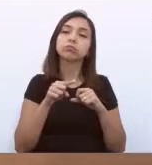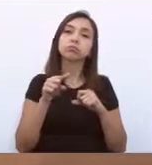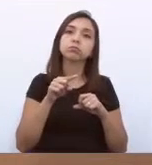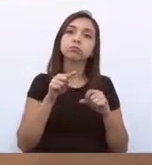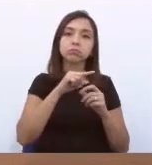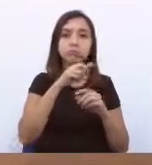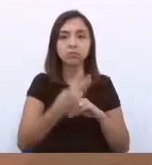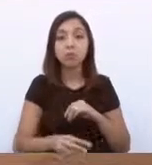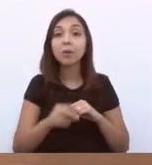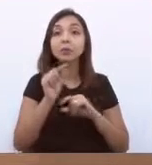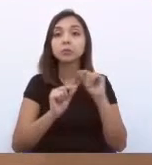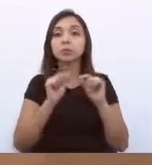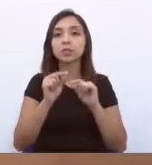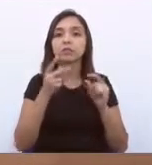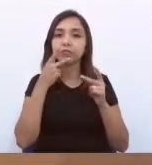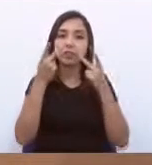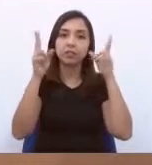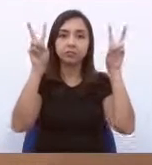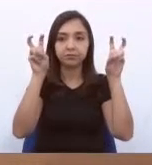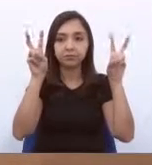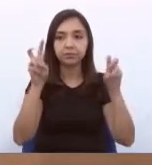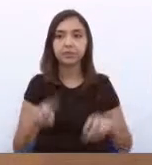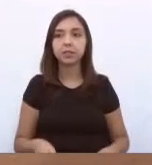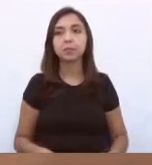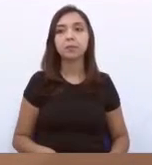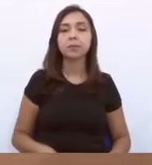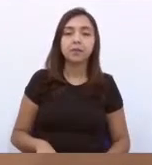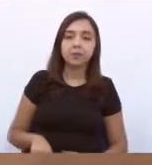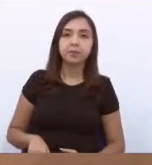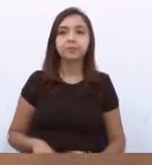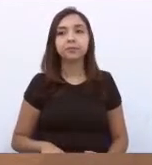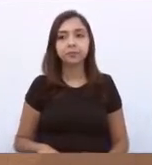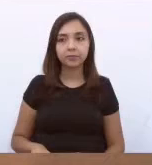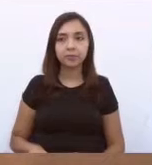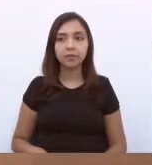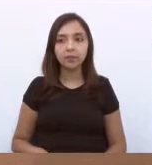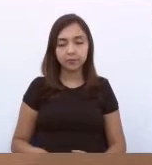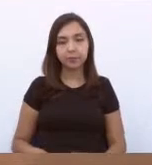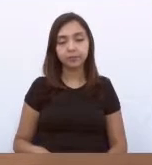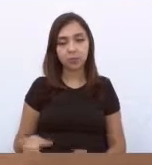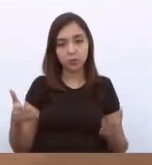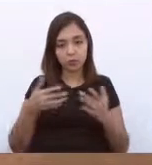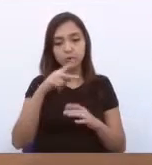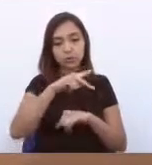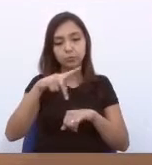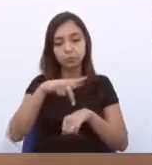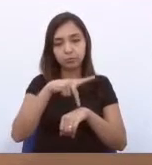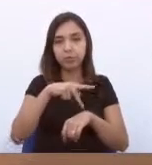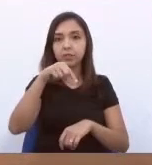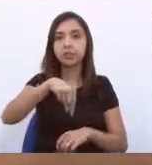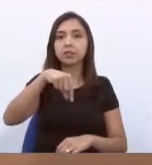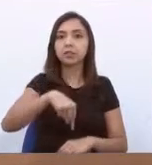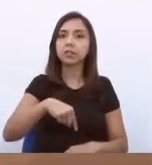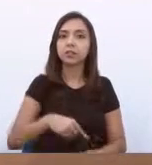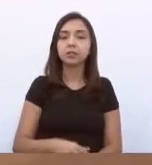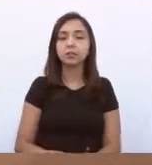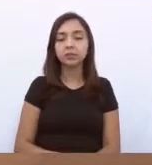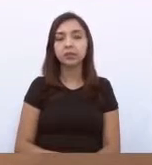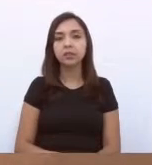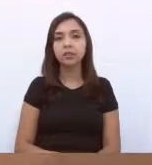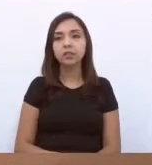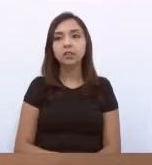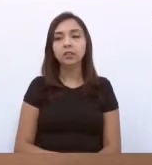poderíamos deixar de falar sobre o tema, visto que o nosso país está